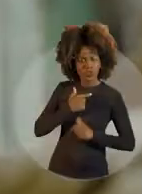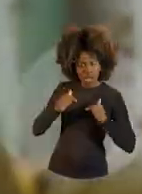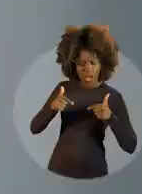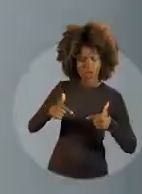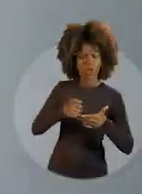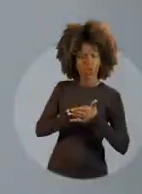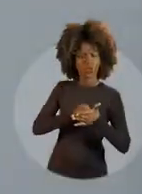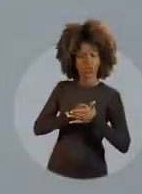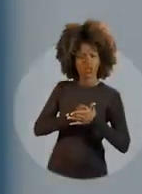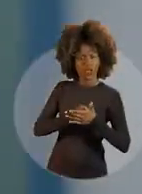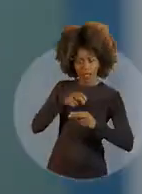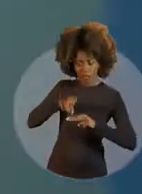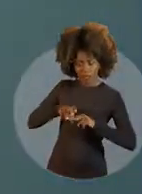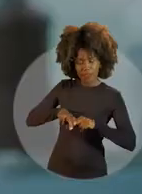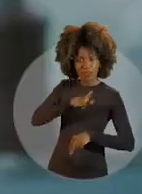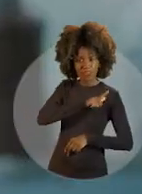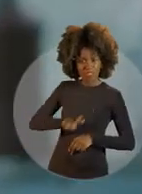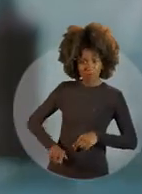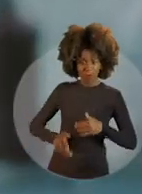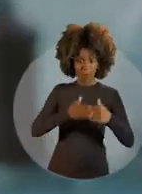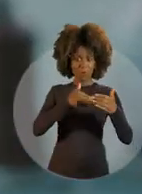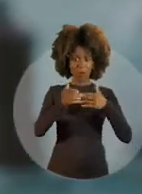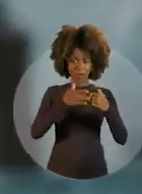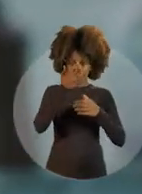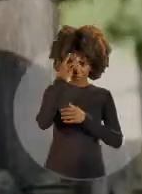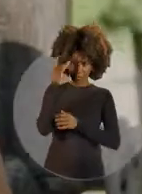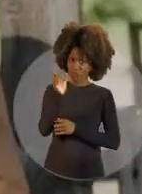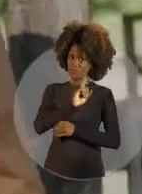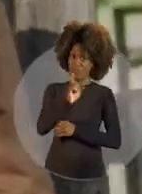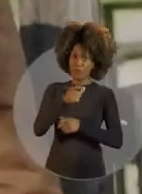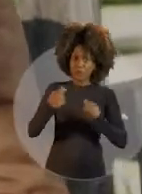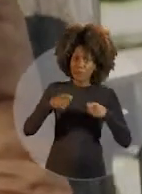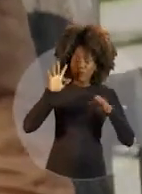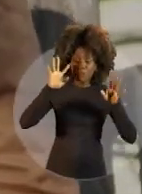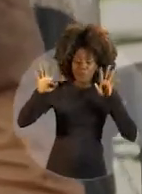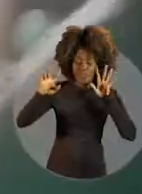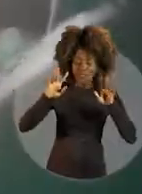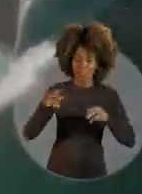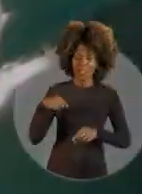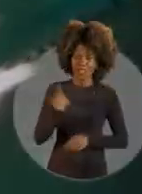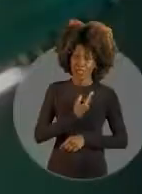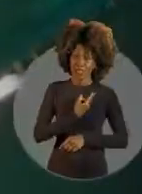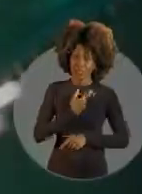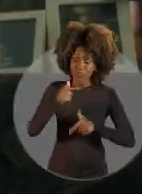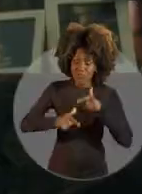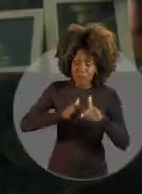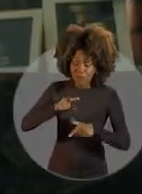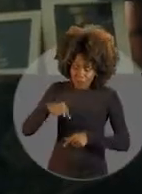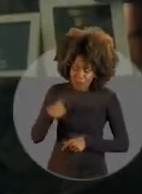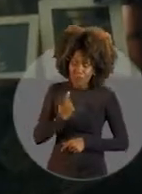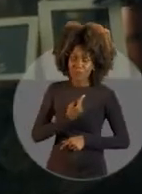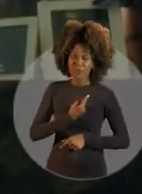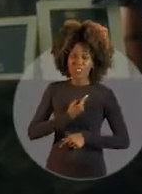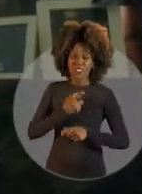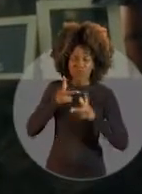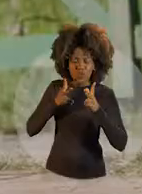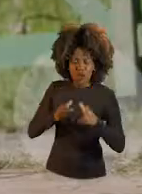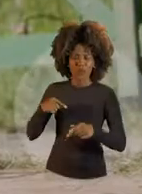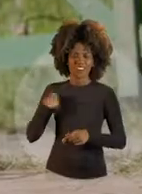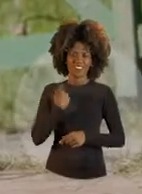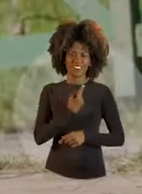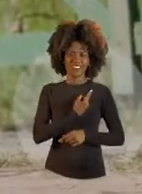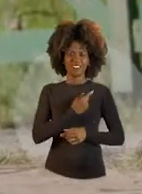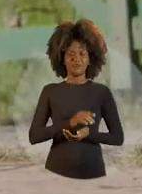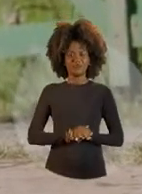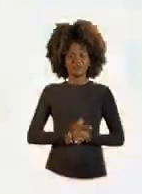luta. Cadeira de governador não é para qualquer um. Tem que pensar em nós, trabalhar por nós. Tem que ser